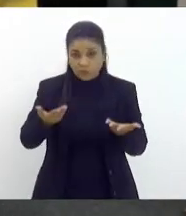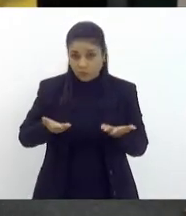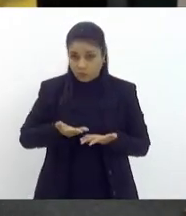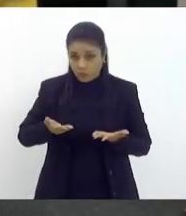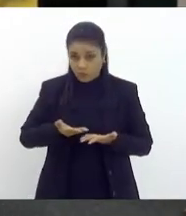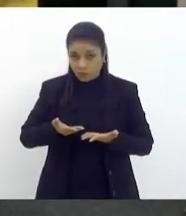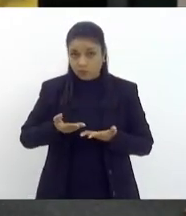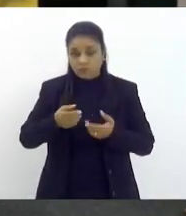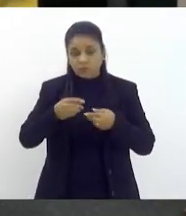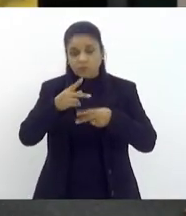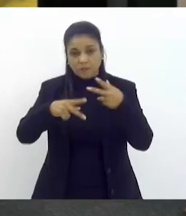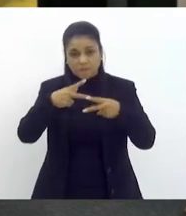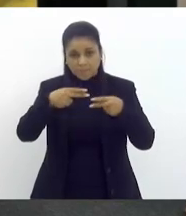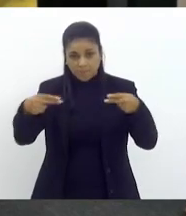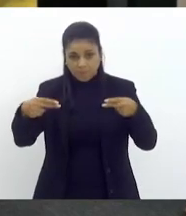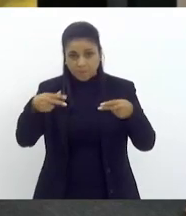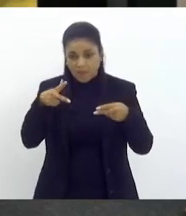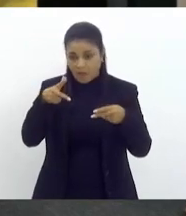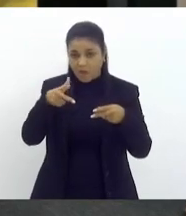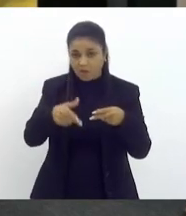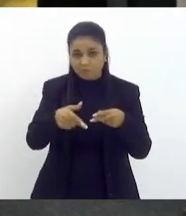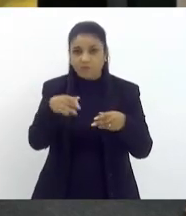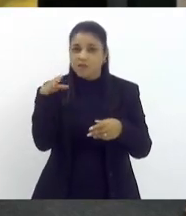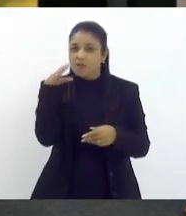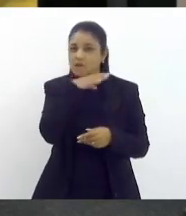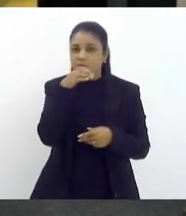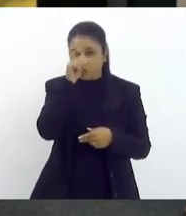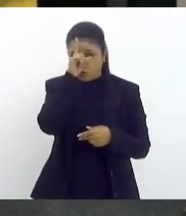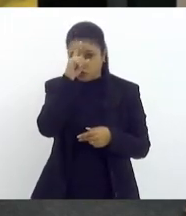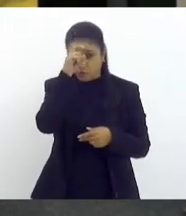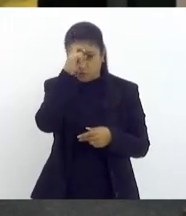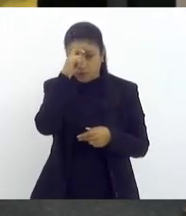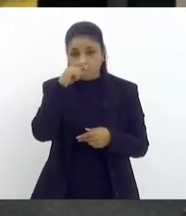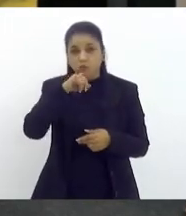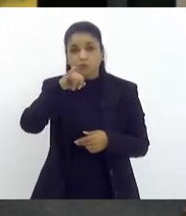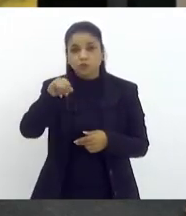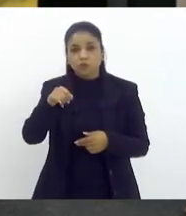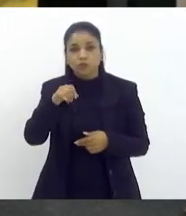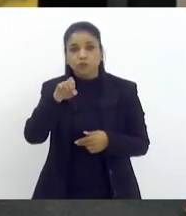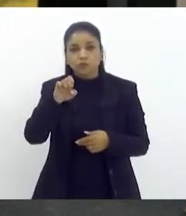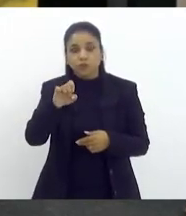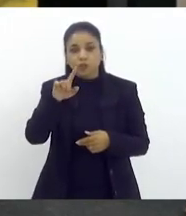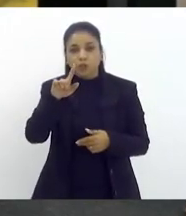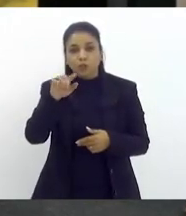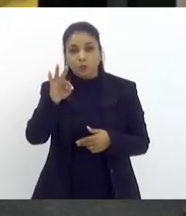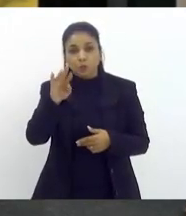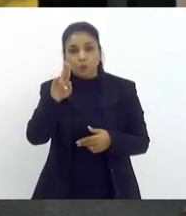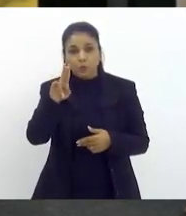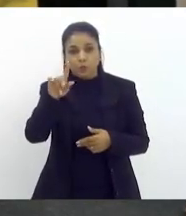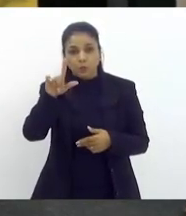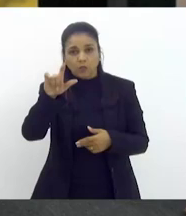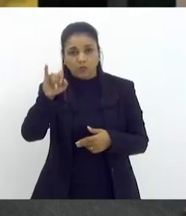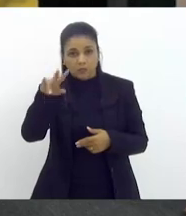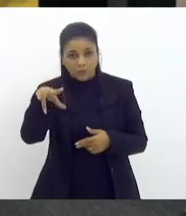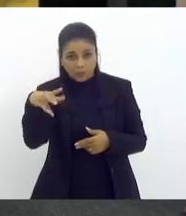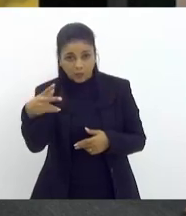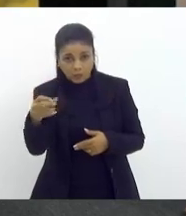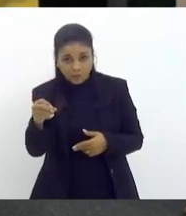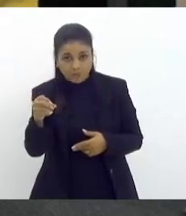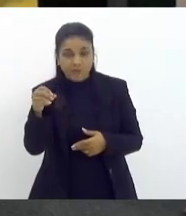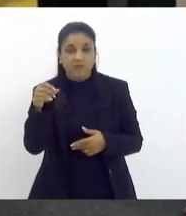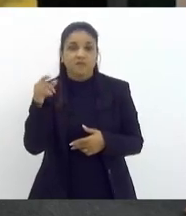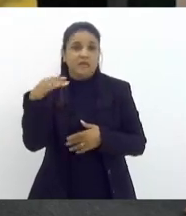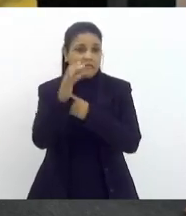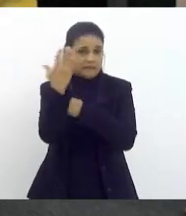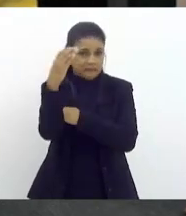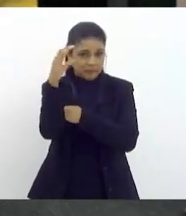hoje inauguramos a emergência do hospital getulinho e foi uma grande obra que foi feita valorizando